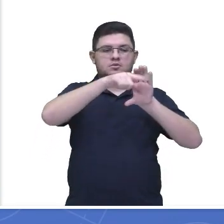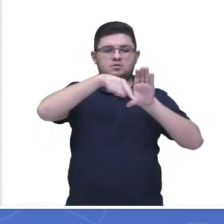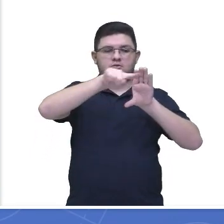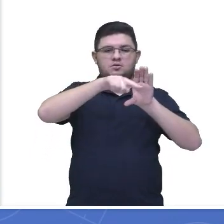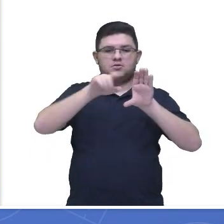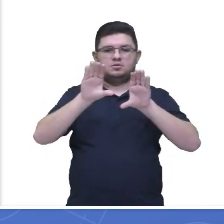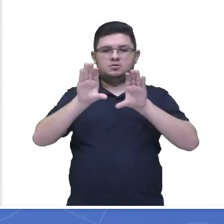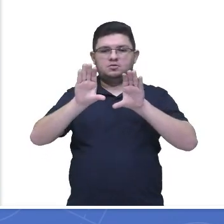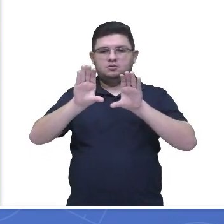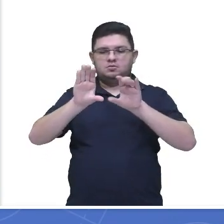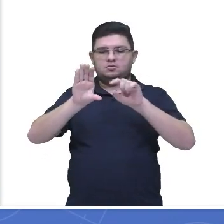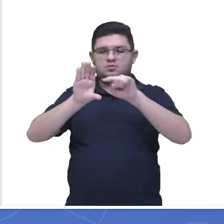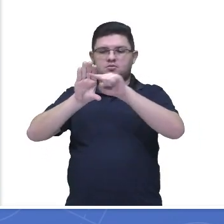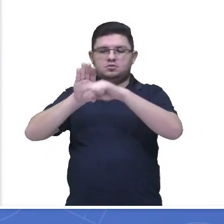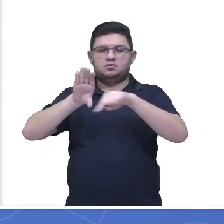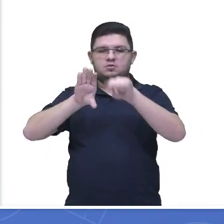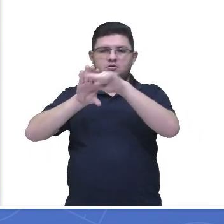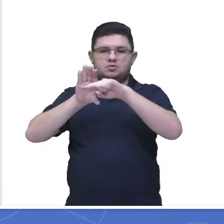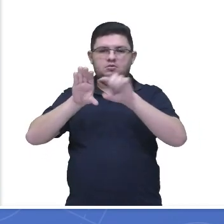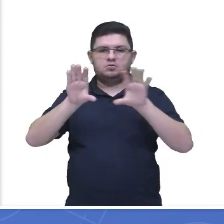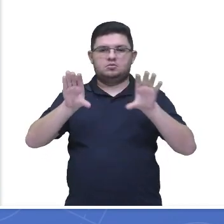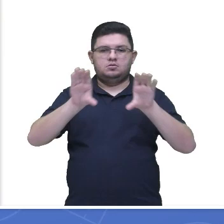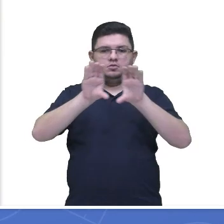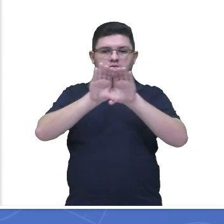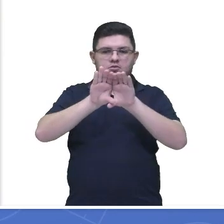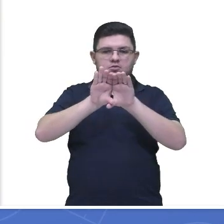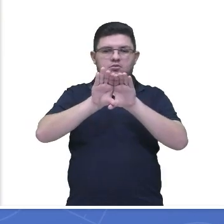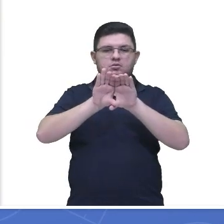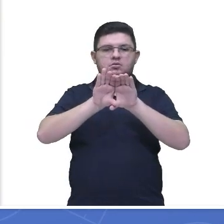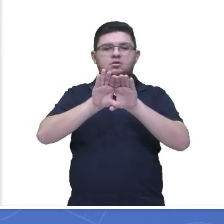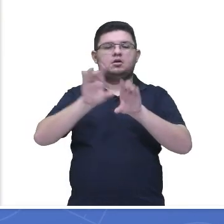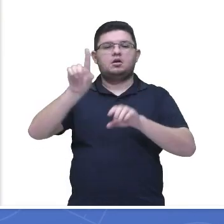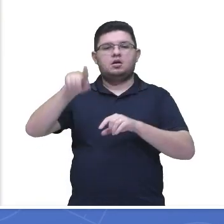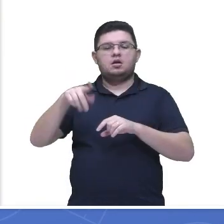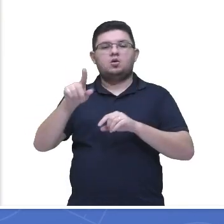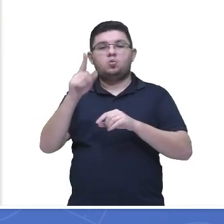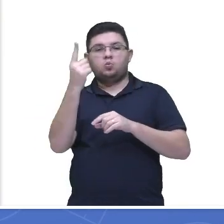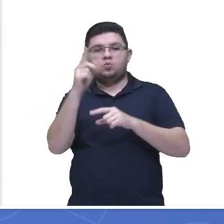essa cadeia carbônica como um hidrocarboneto